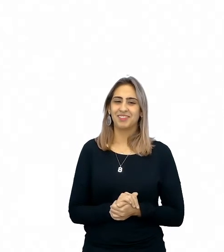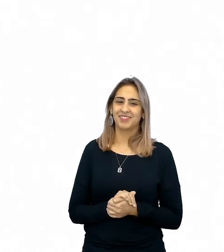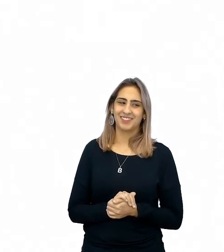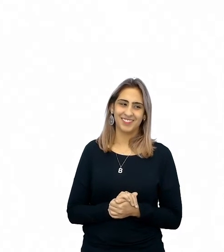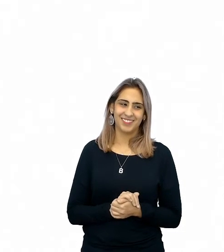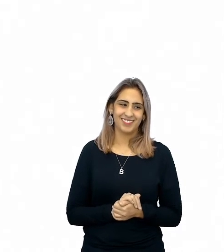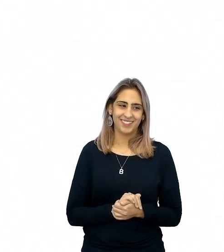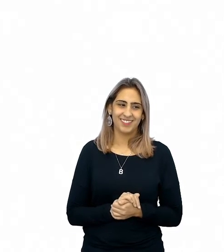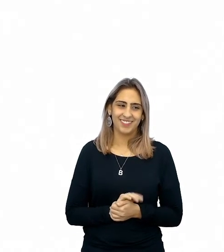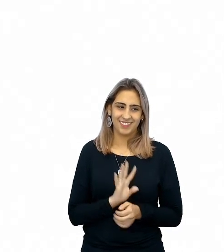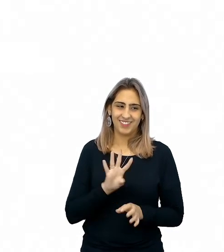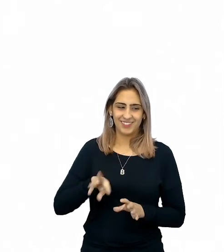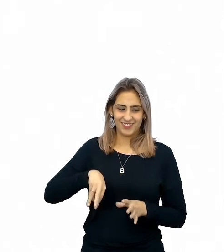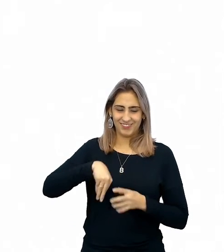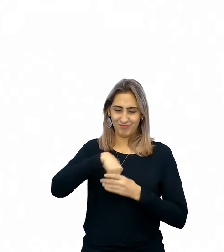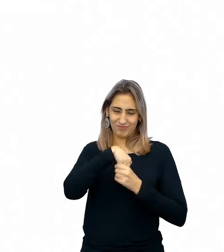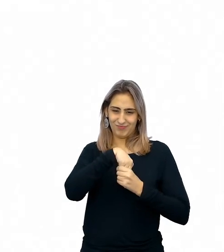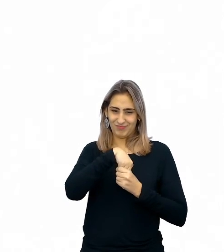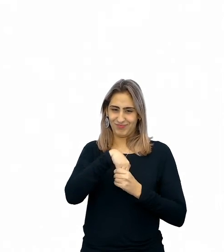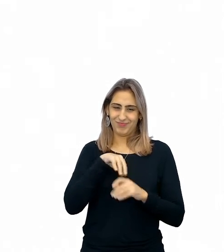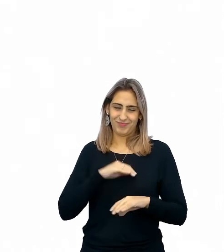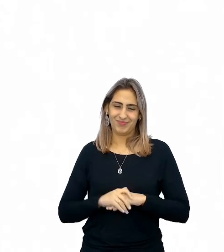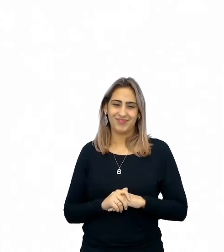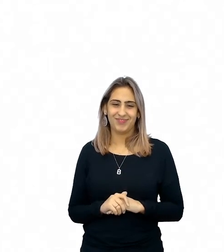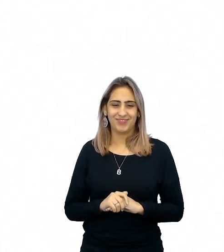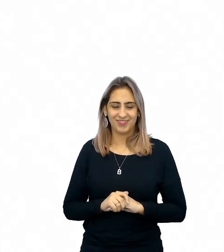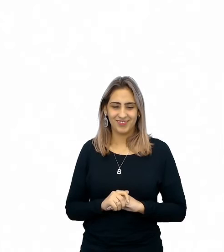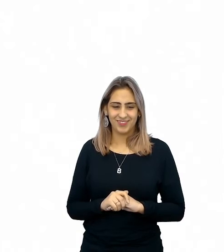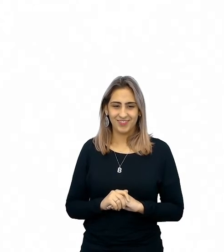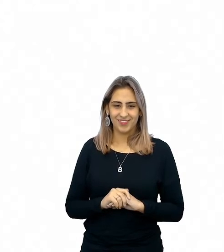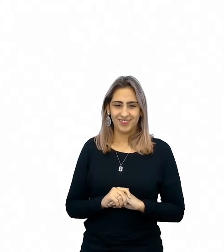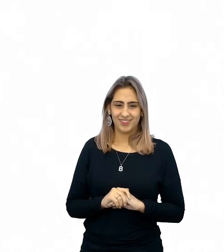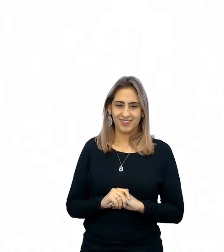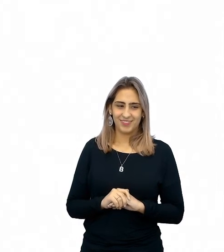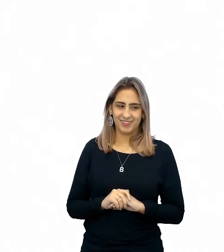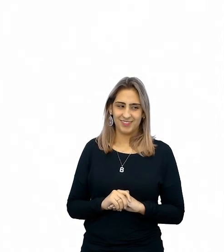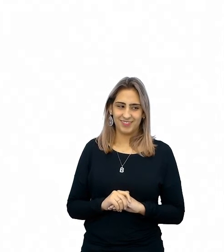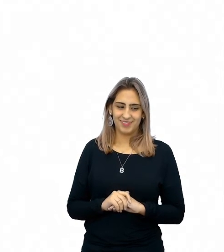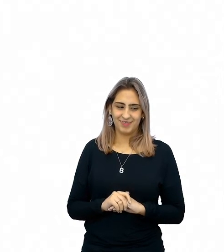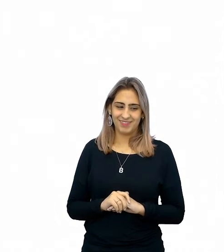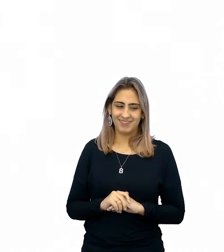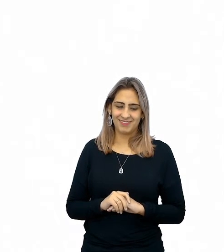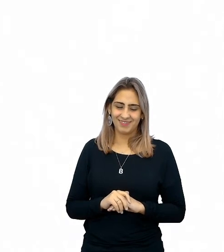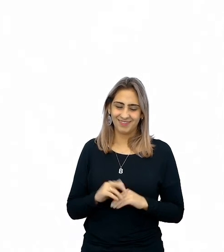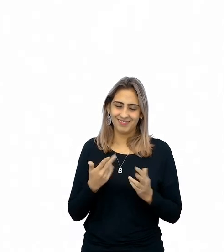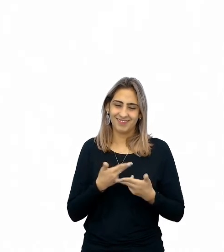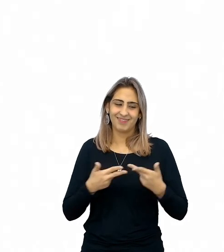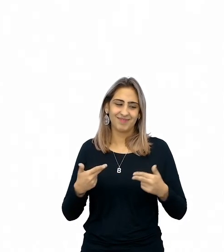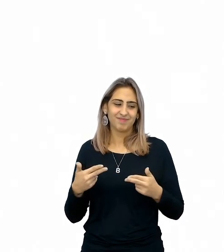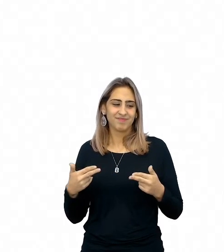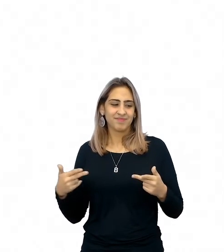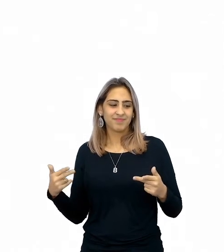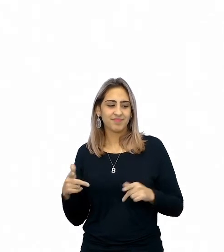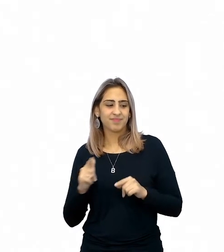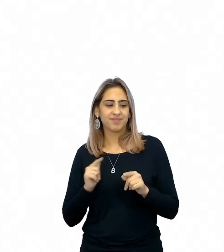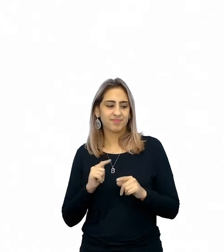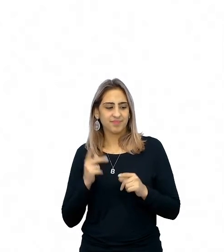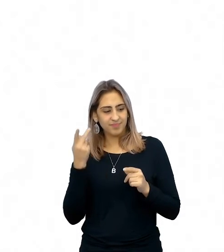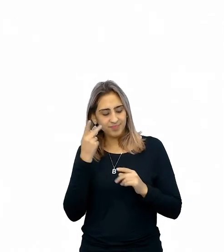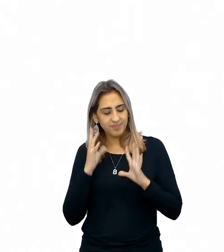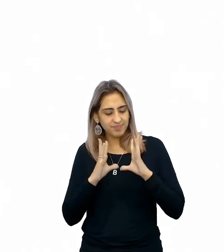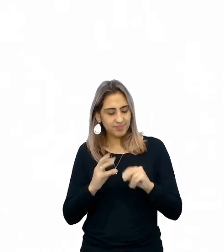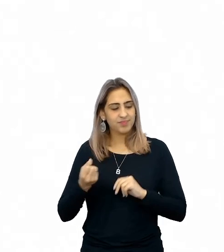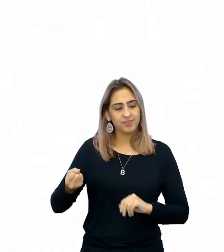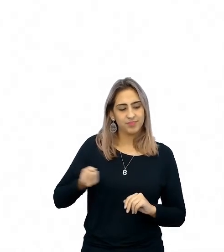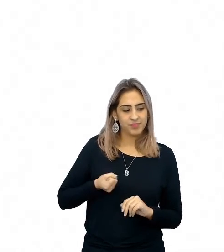ao 2, outro inteiro, tá certo? Então, tem 2 inteiros representados aqui, e eu preciso, então, localizar